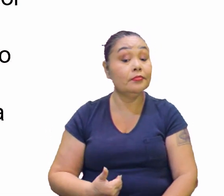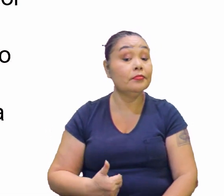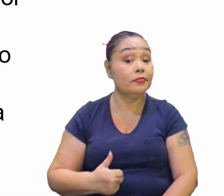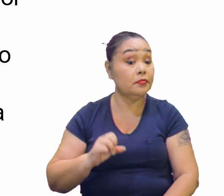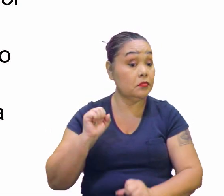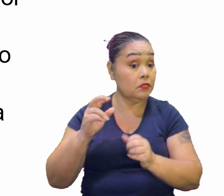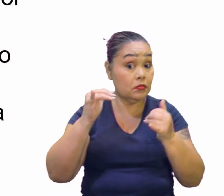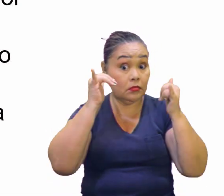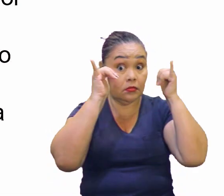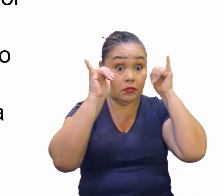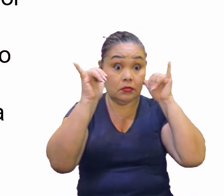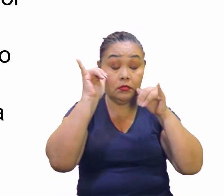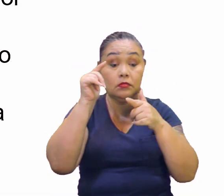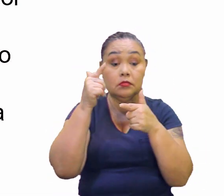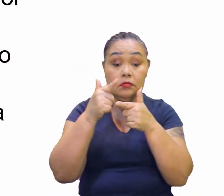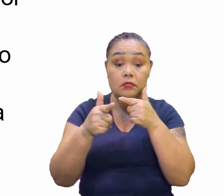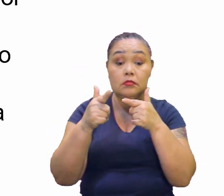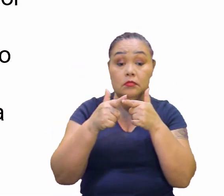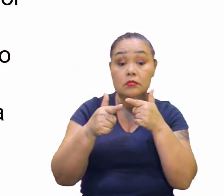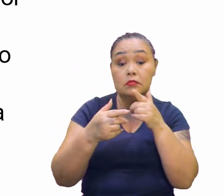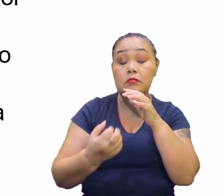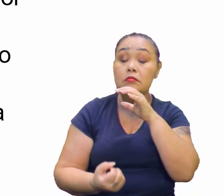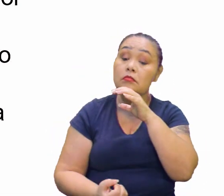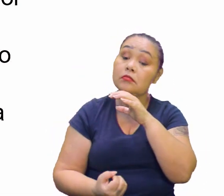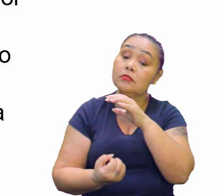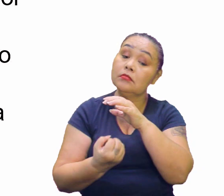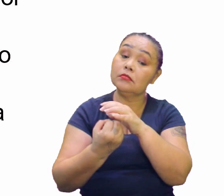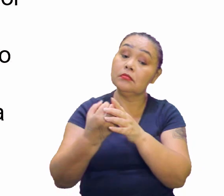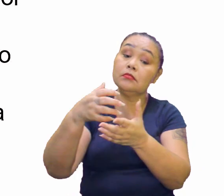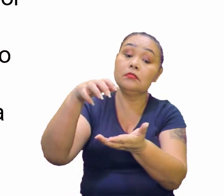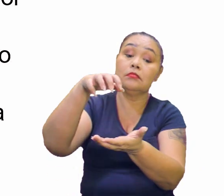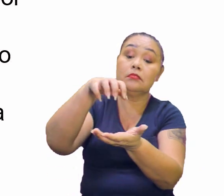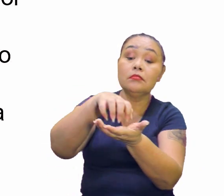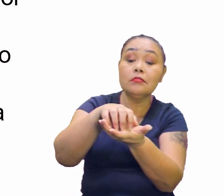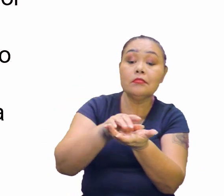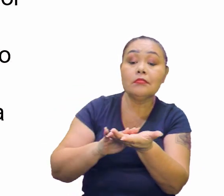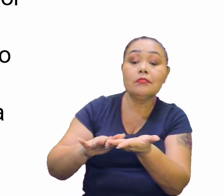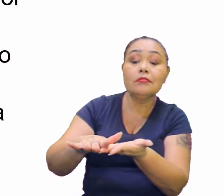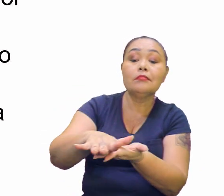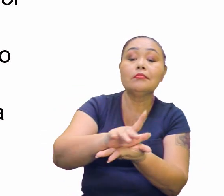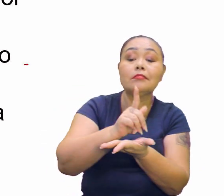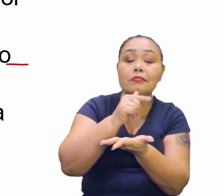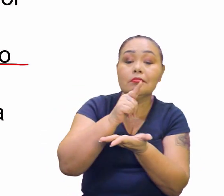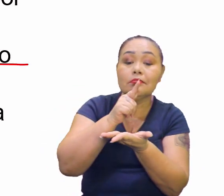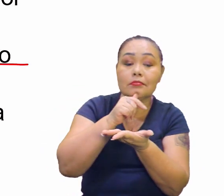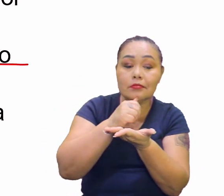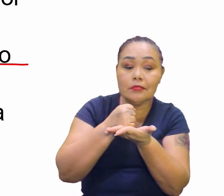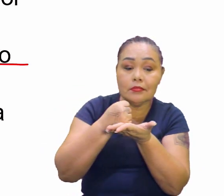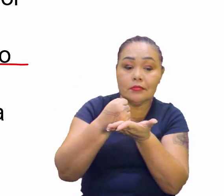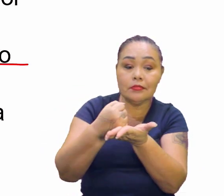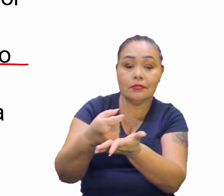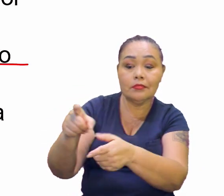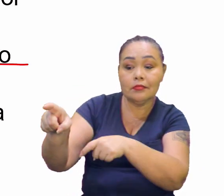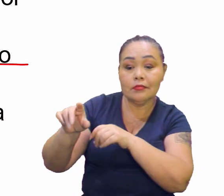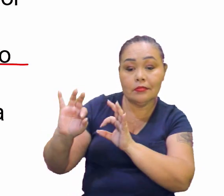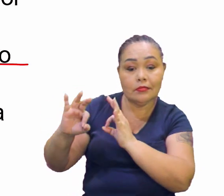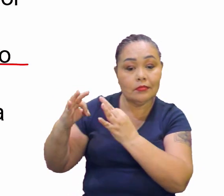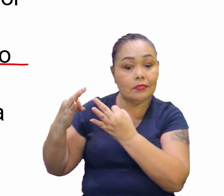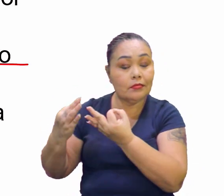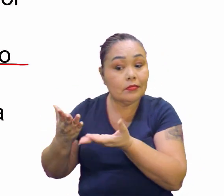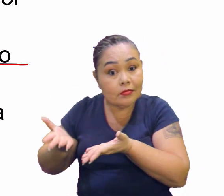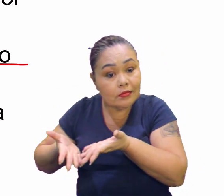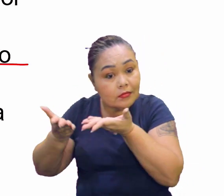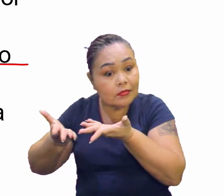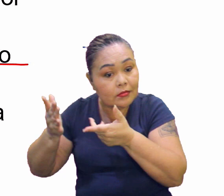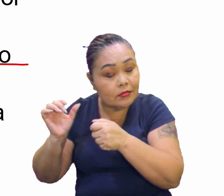que poderiam evitar o problema, como a criação de reservas, auxílio para a agricultura